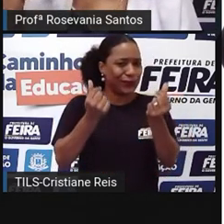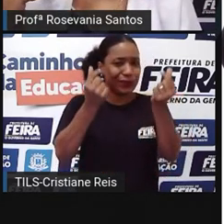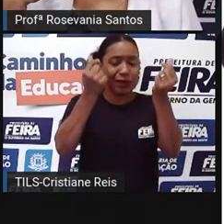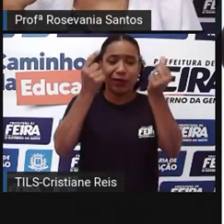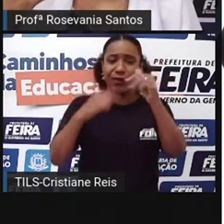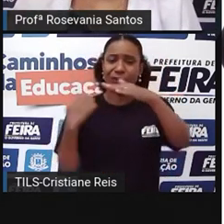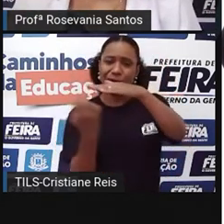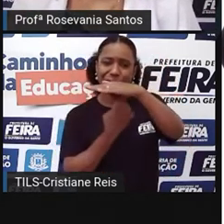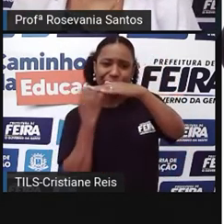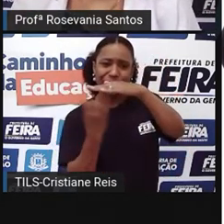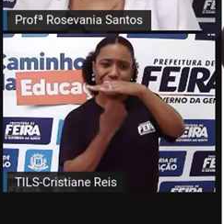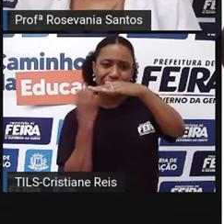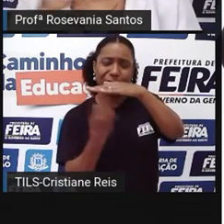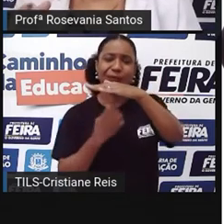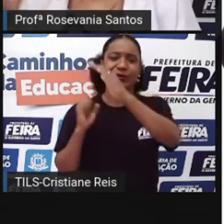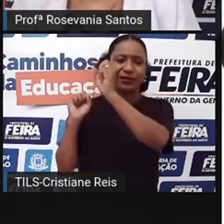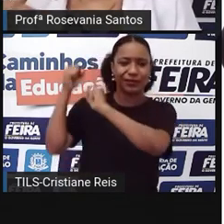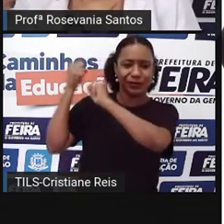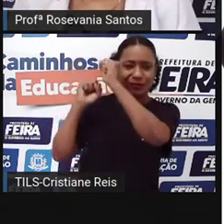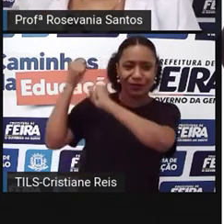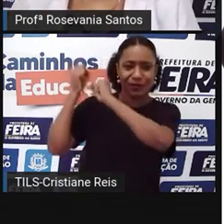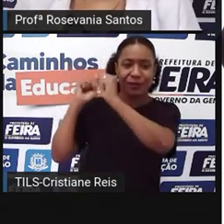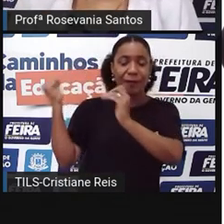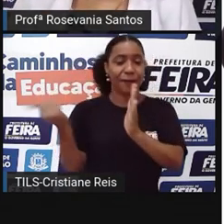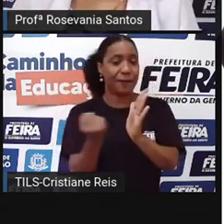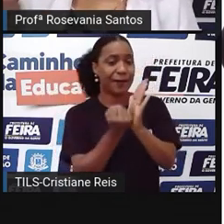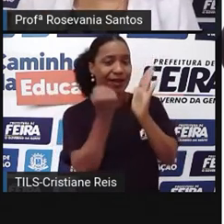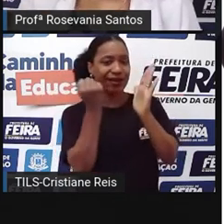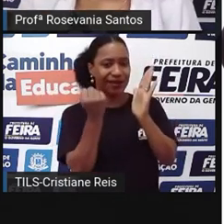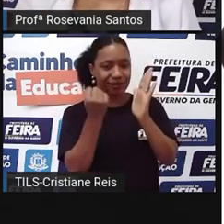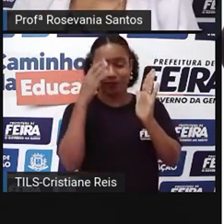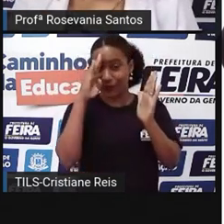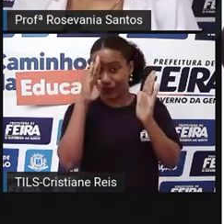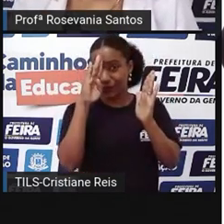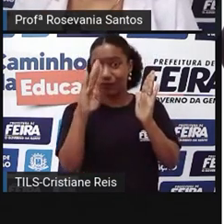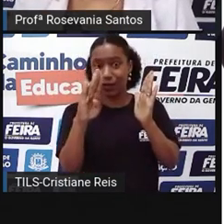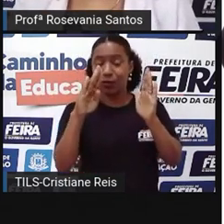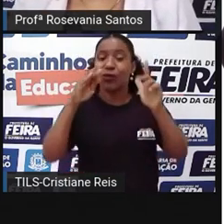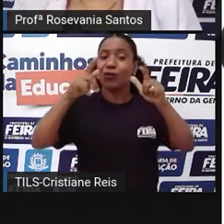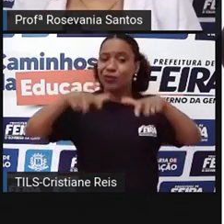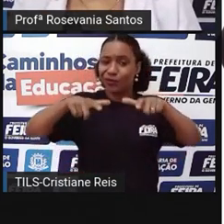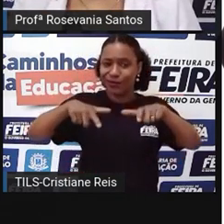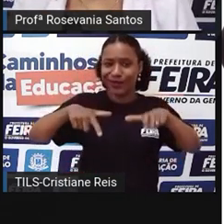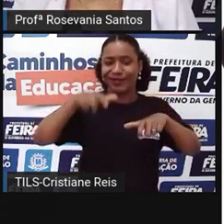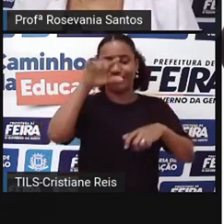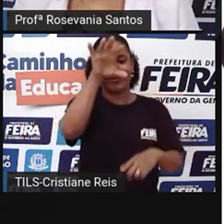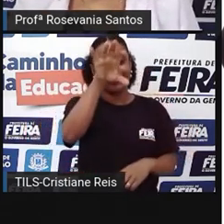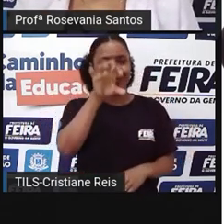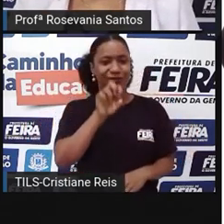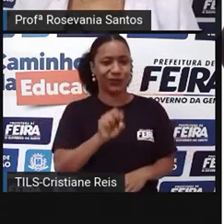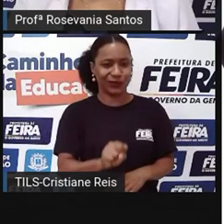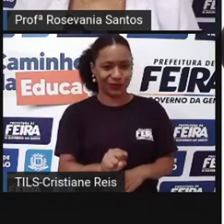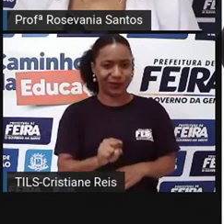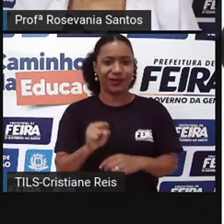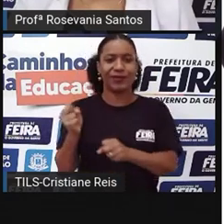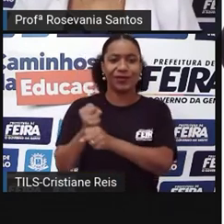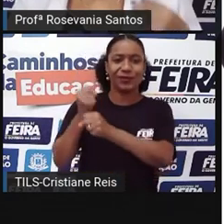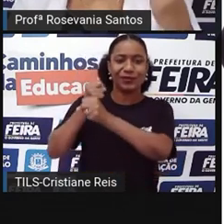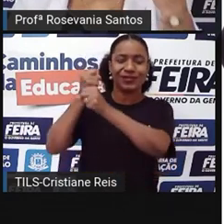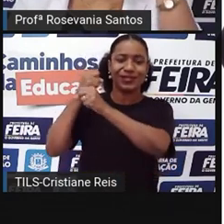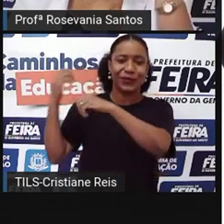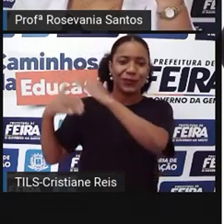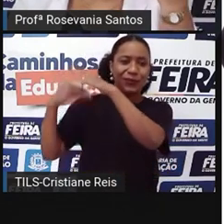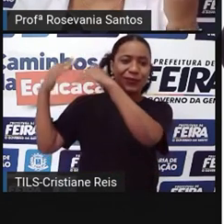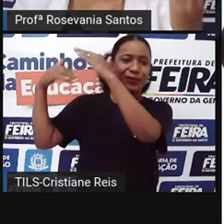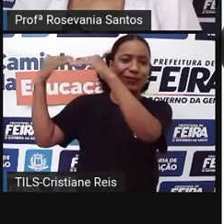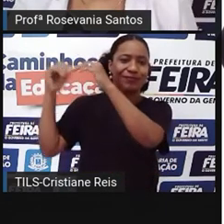as principais marcas de produtos, assim, né, as indústrias procuram esse espaço aí para poder desenvolver, né, a nossa região, em